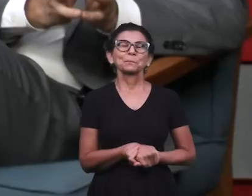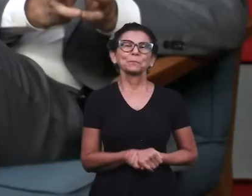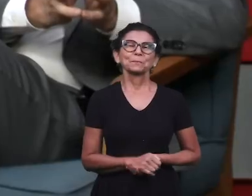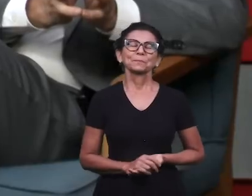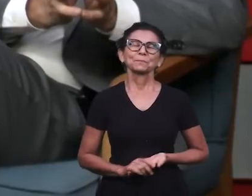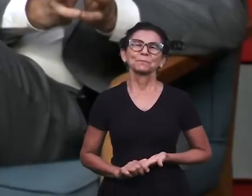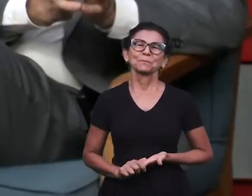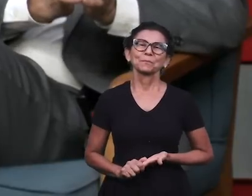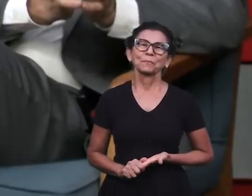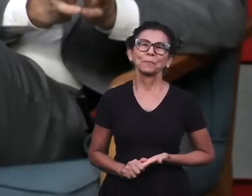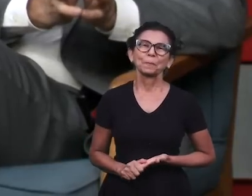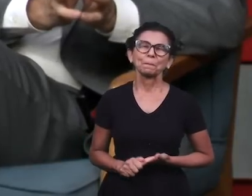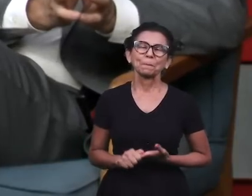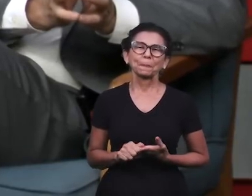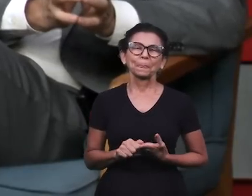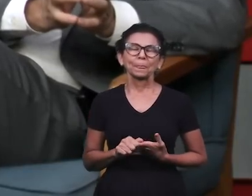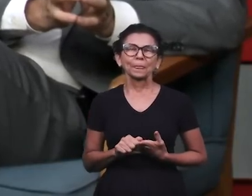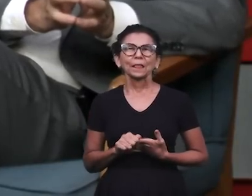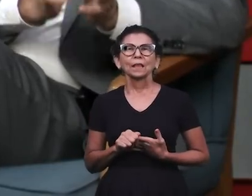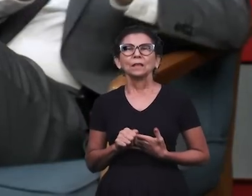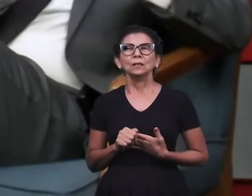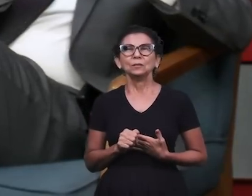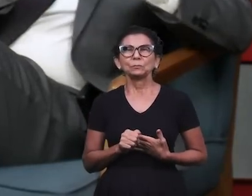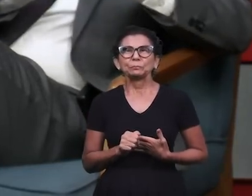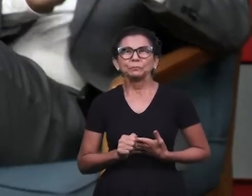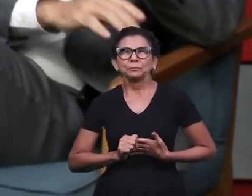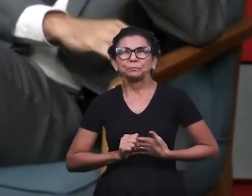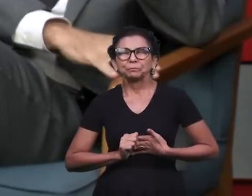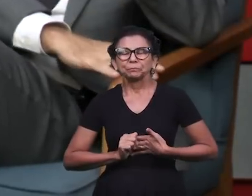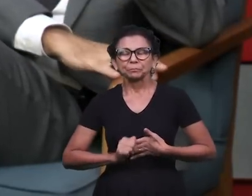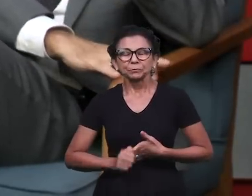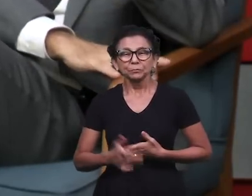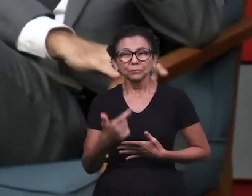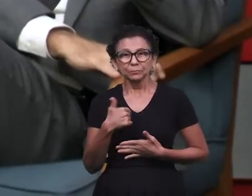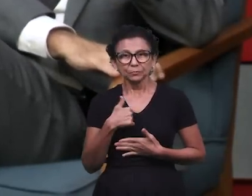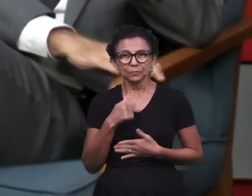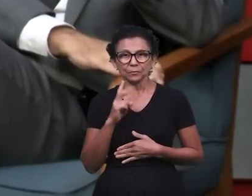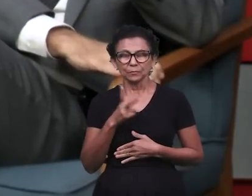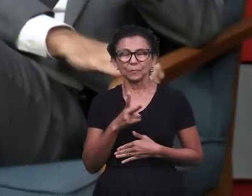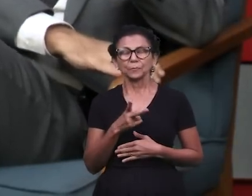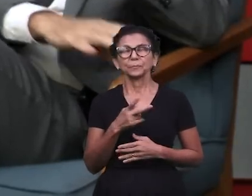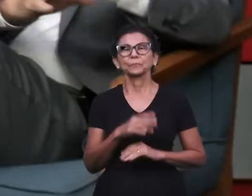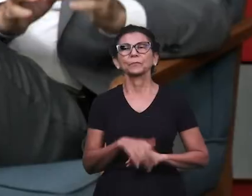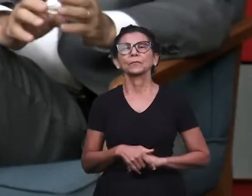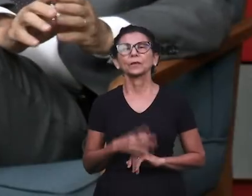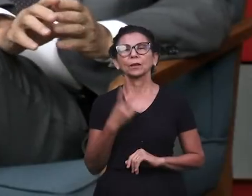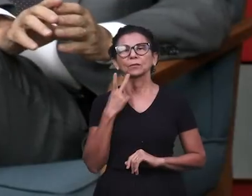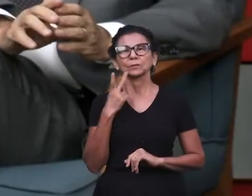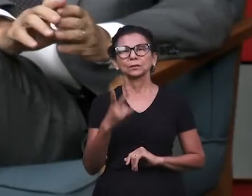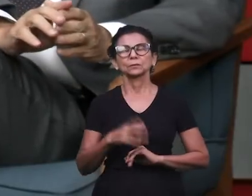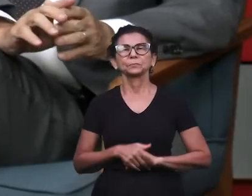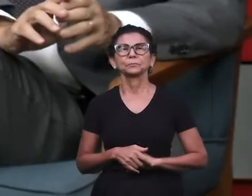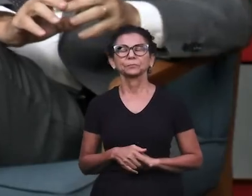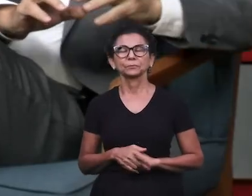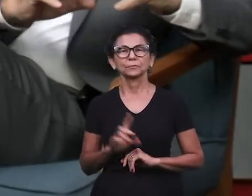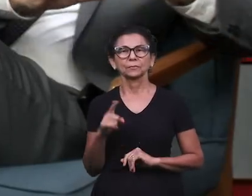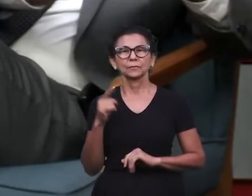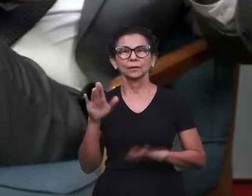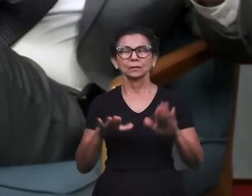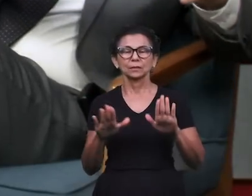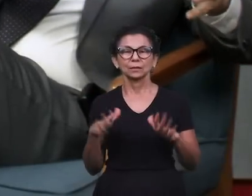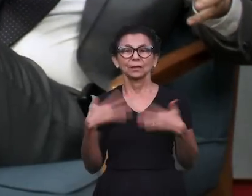mais maravilhosa. E eu costumo sempre dizer, às vezes nós ficamos empolgados